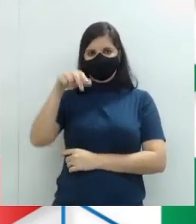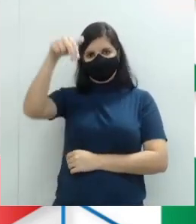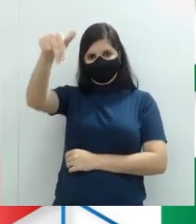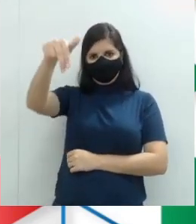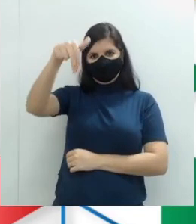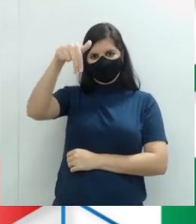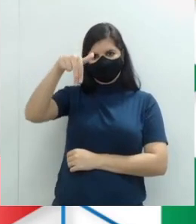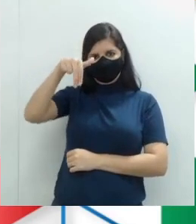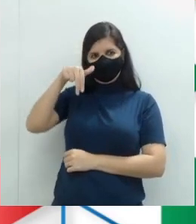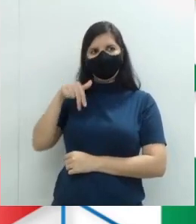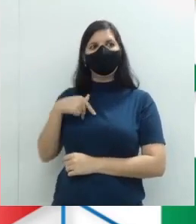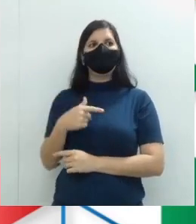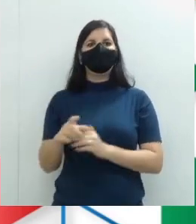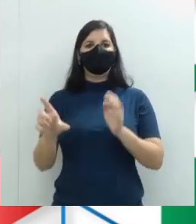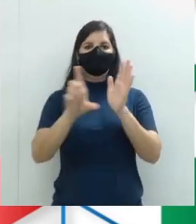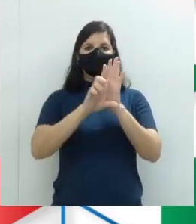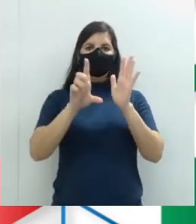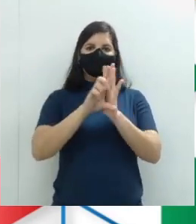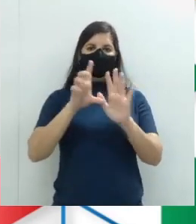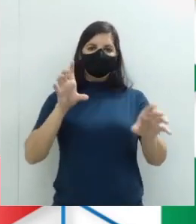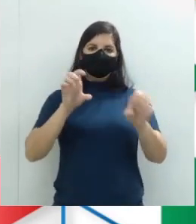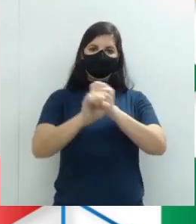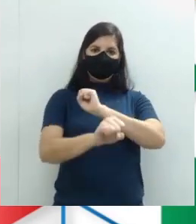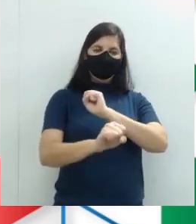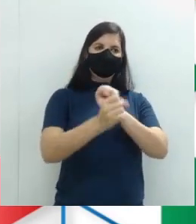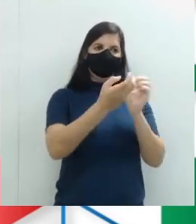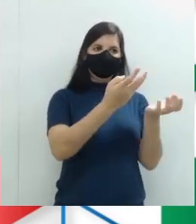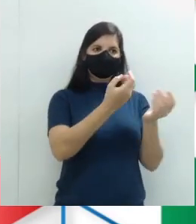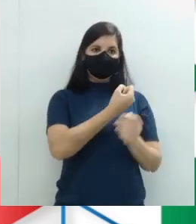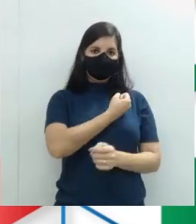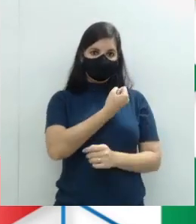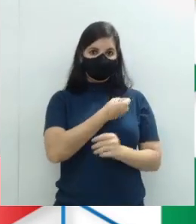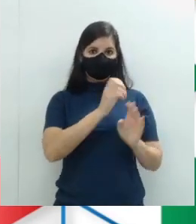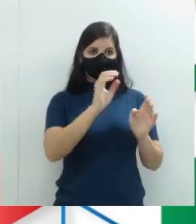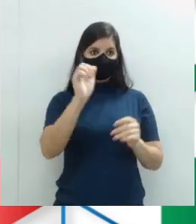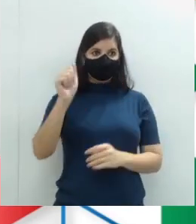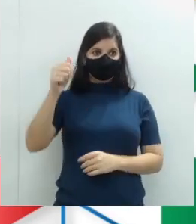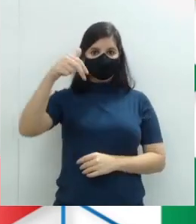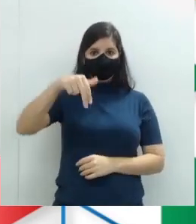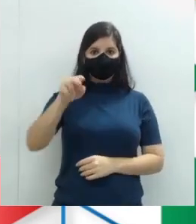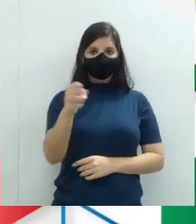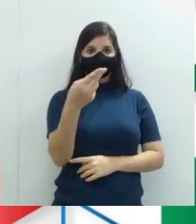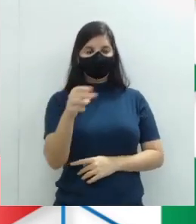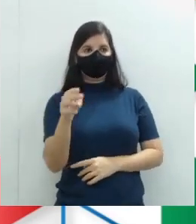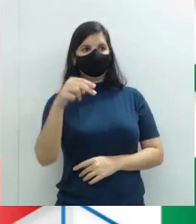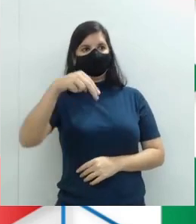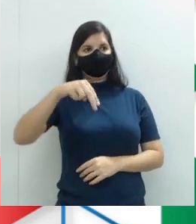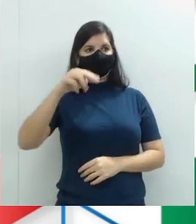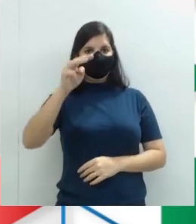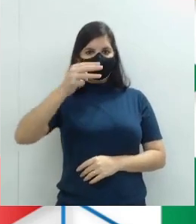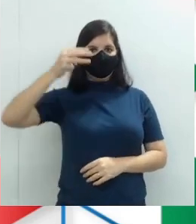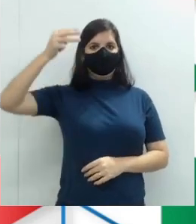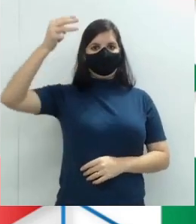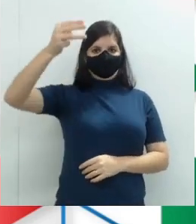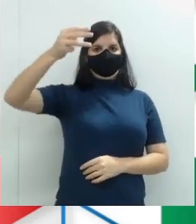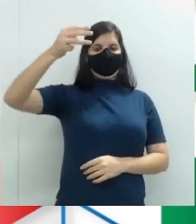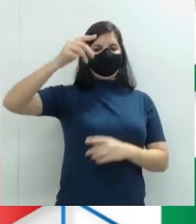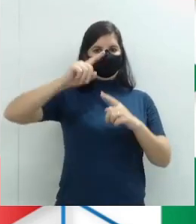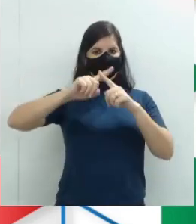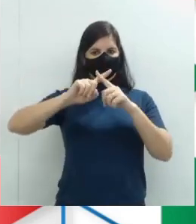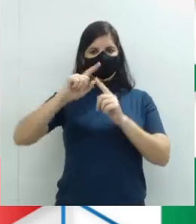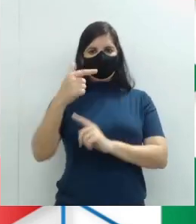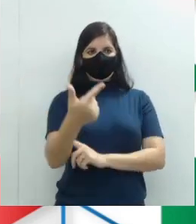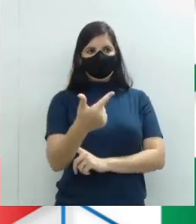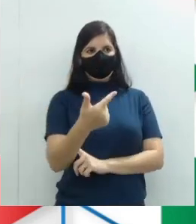tá? Então, dada a lei de formação na sequência numérica em que a n é igual a n ao cubo